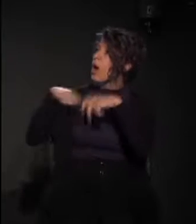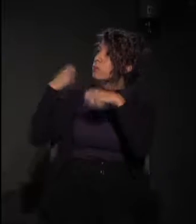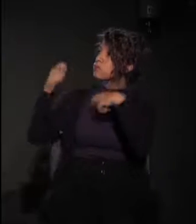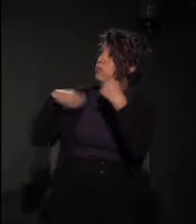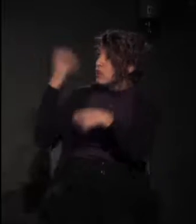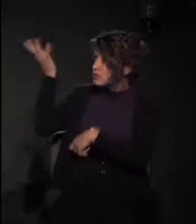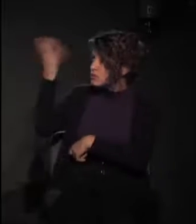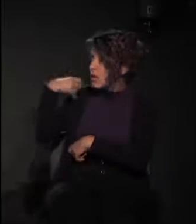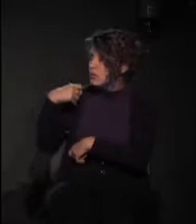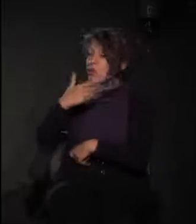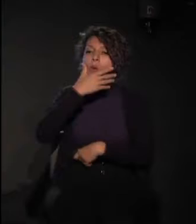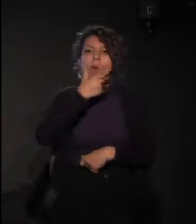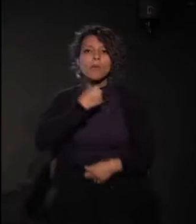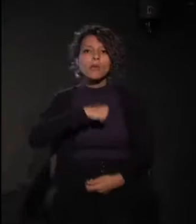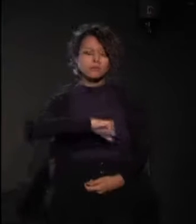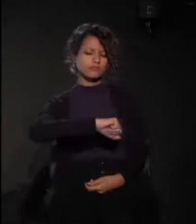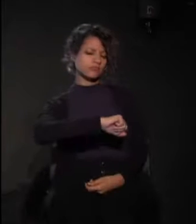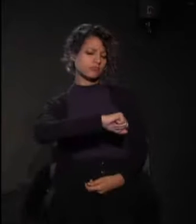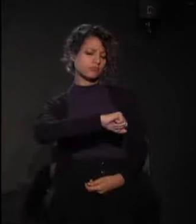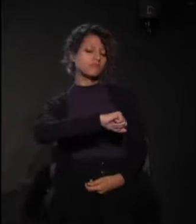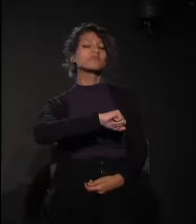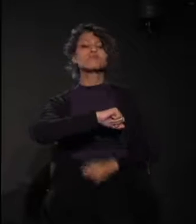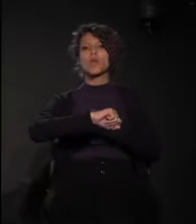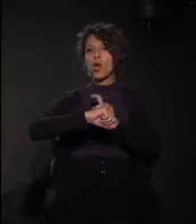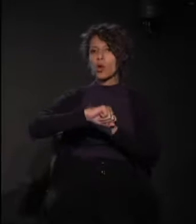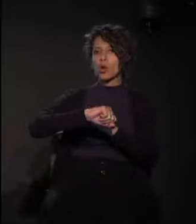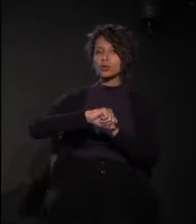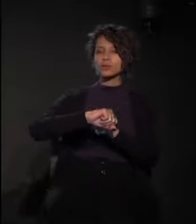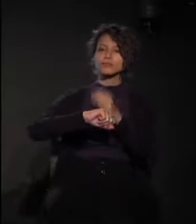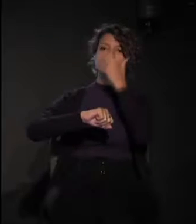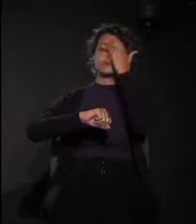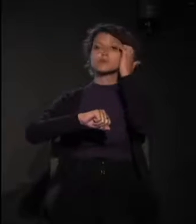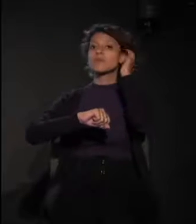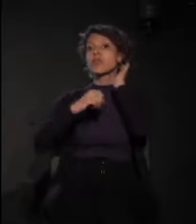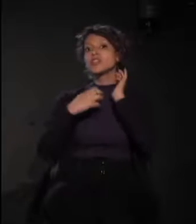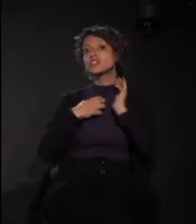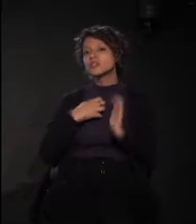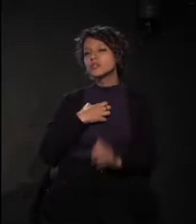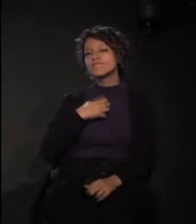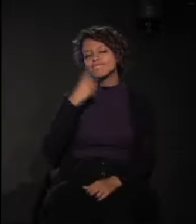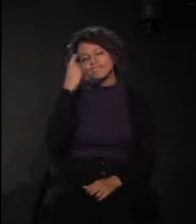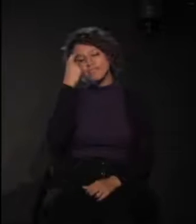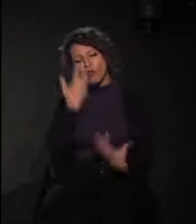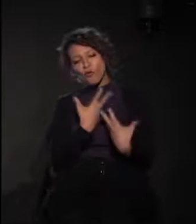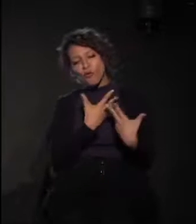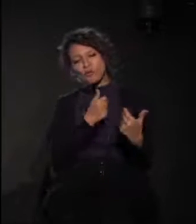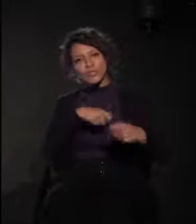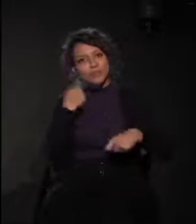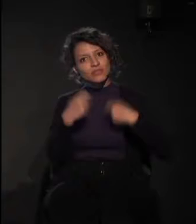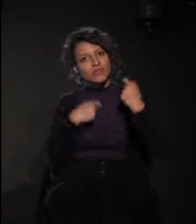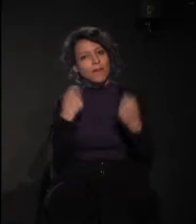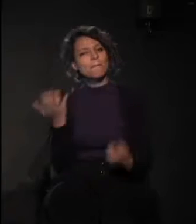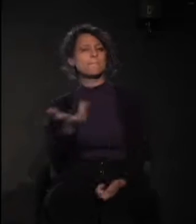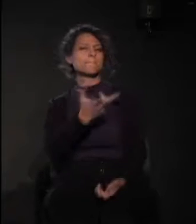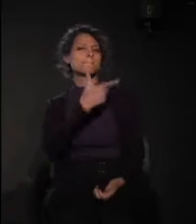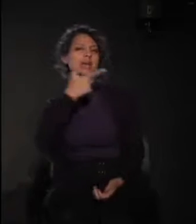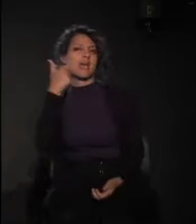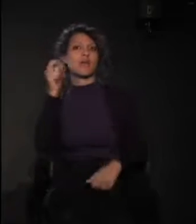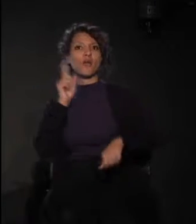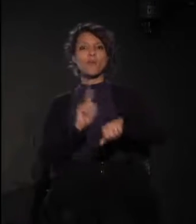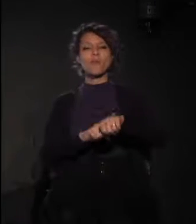consultou o relógio daqui uns ou inesperadamente como uma ideia maravilhosa um breve ou aziz